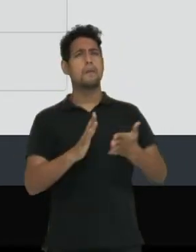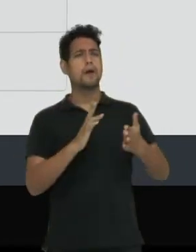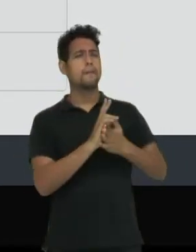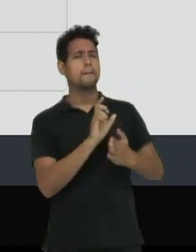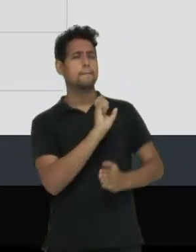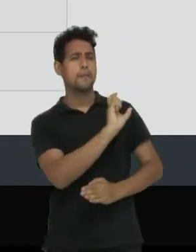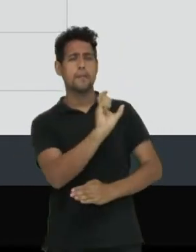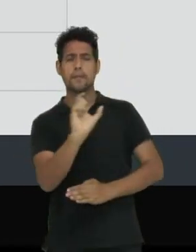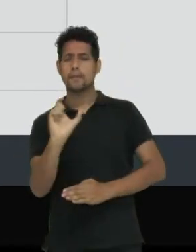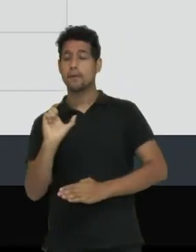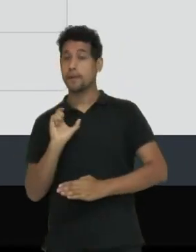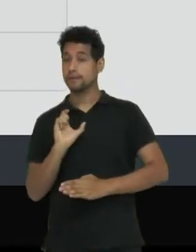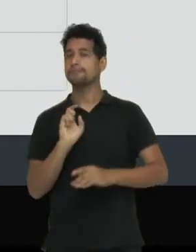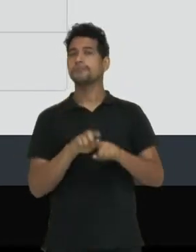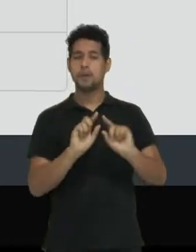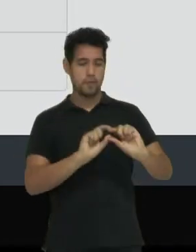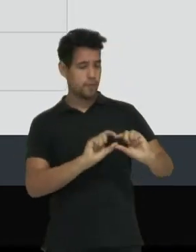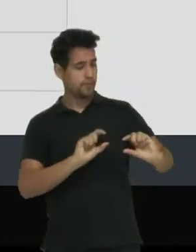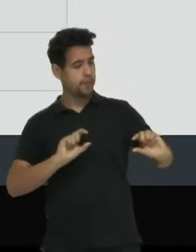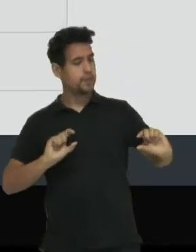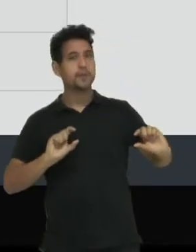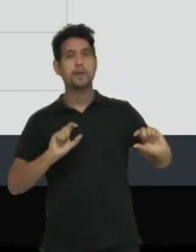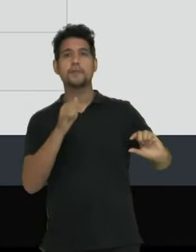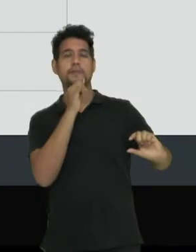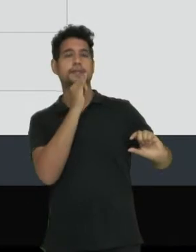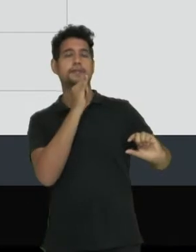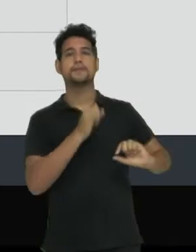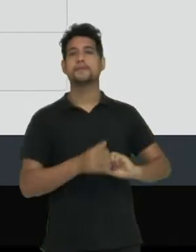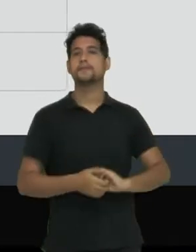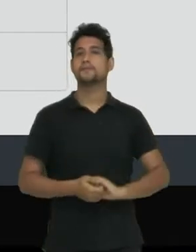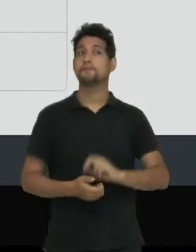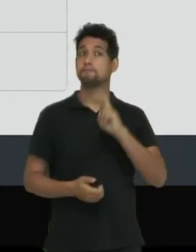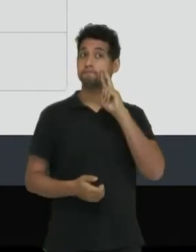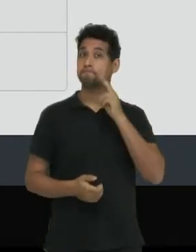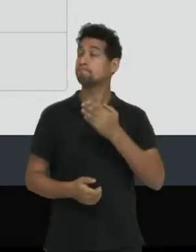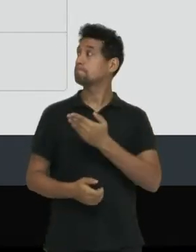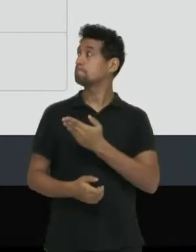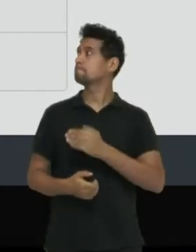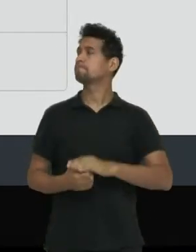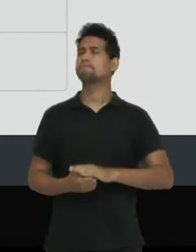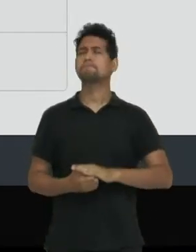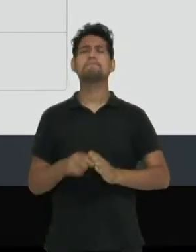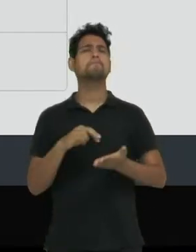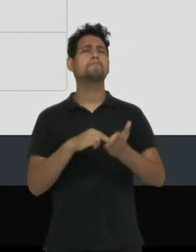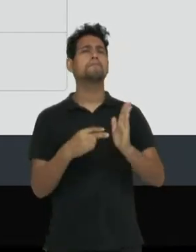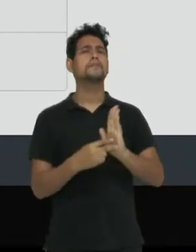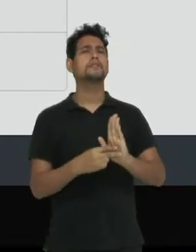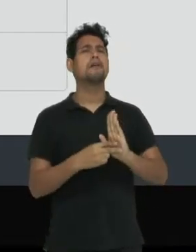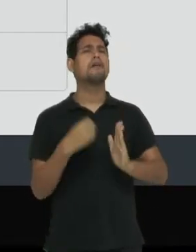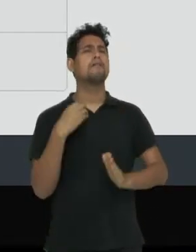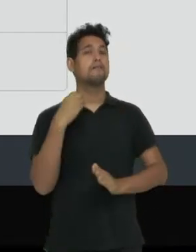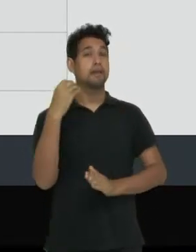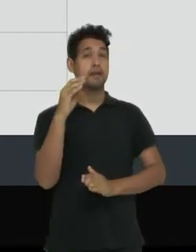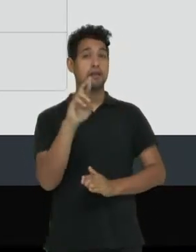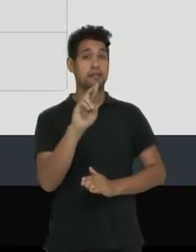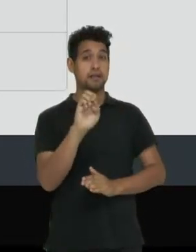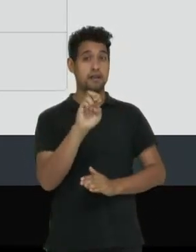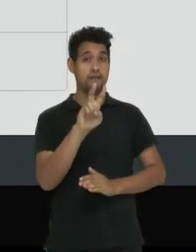foram faladas, foram citadas no vídeo. Por exemplo, traveling. Traveling, viajando.